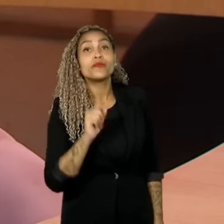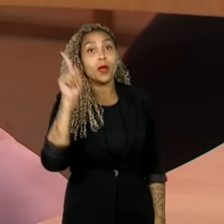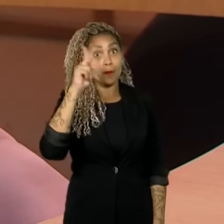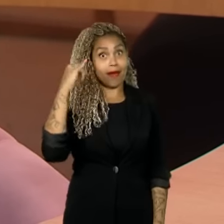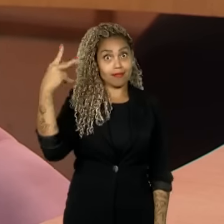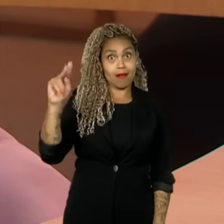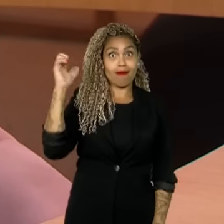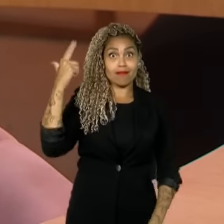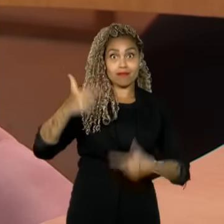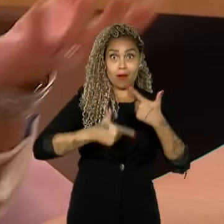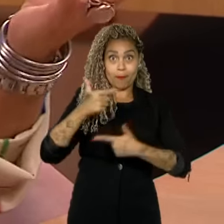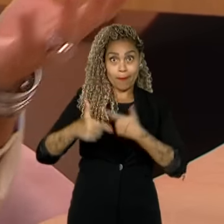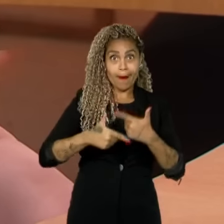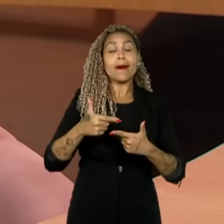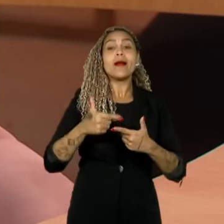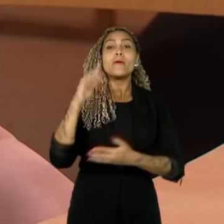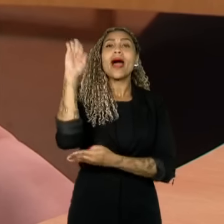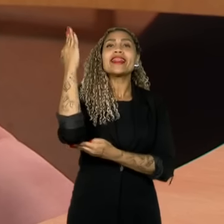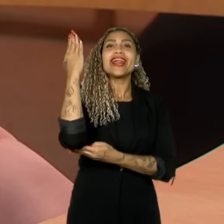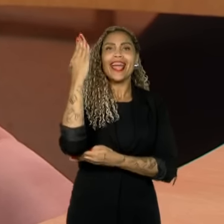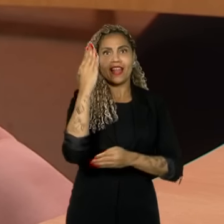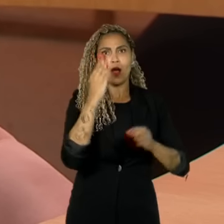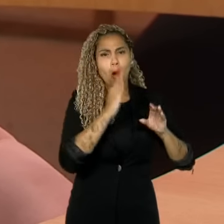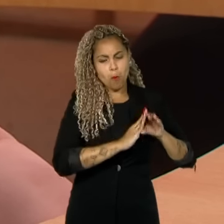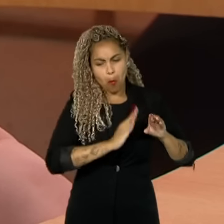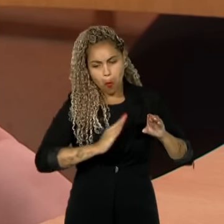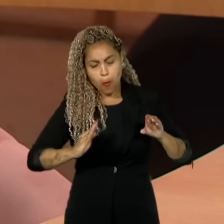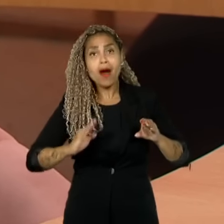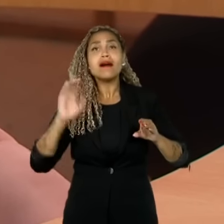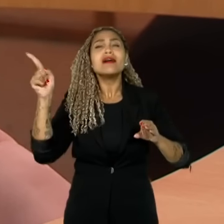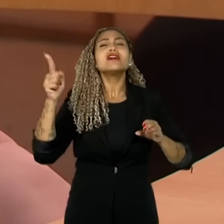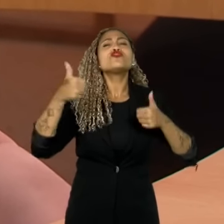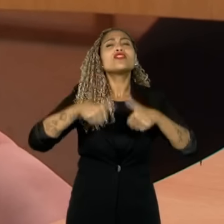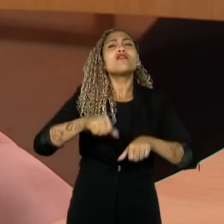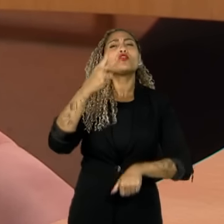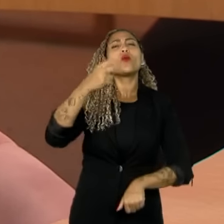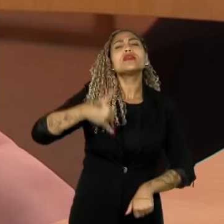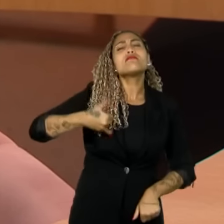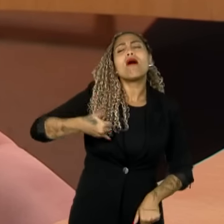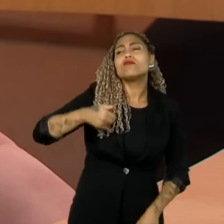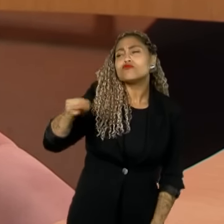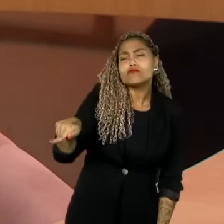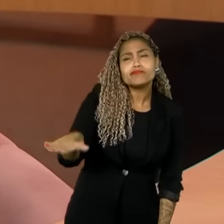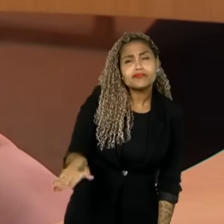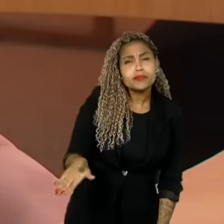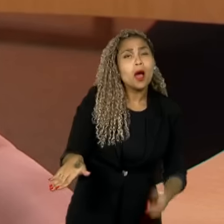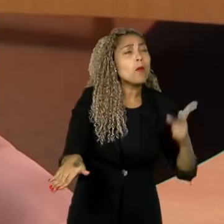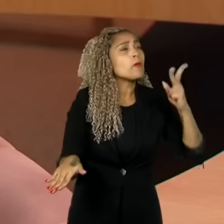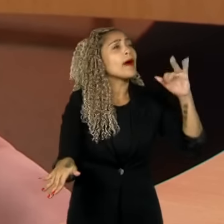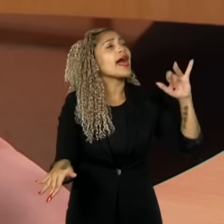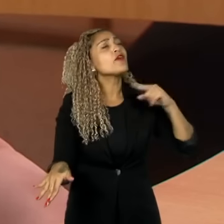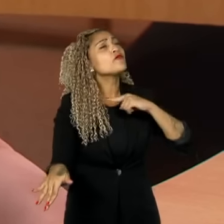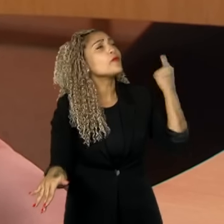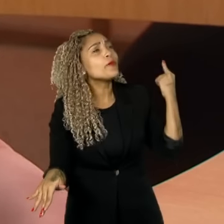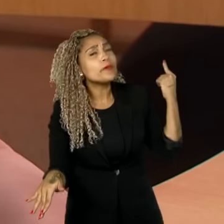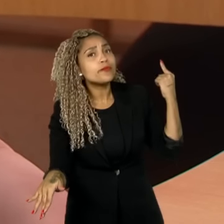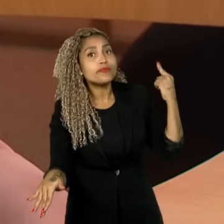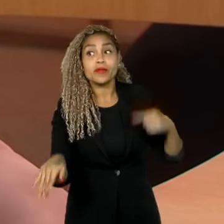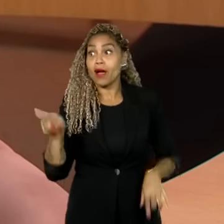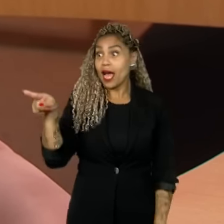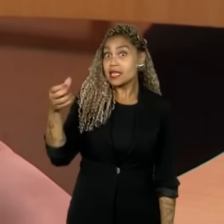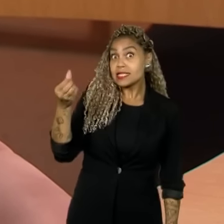numa marcenaria. Mas, infelizmente, quando ela tinha só 2 aninhos, ele faleceu. E quando ela tinha 6 anos,